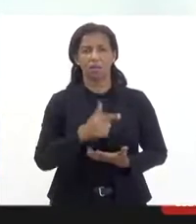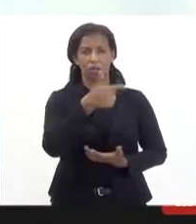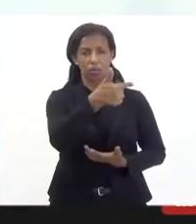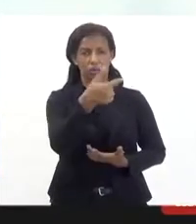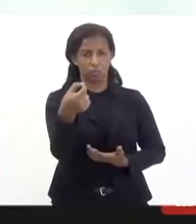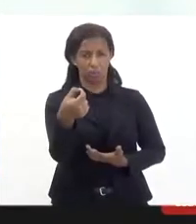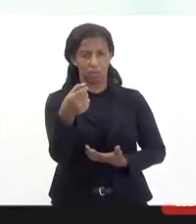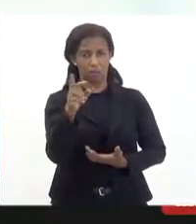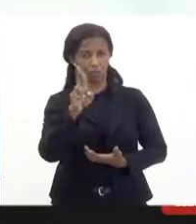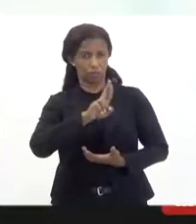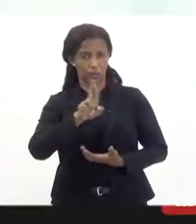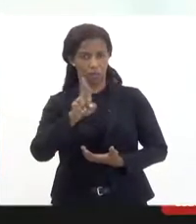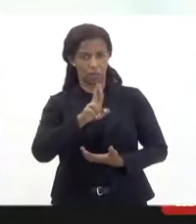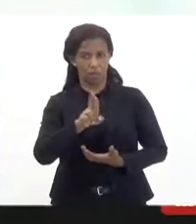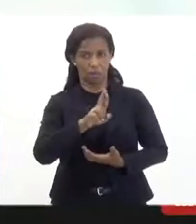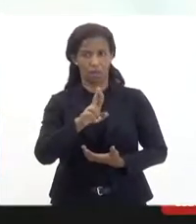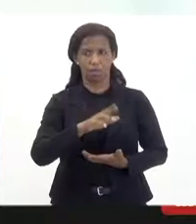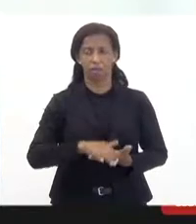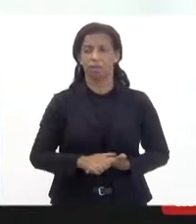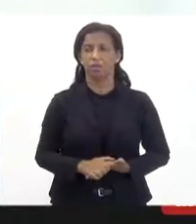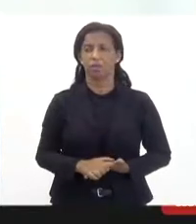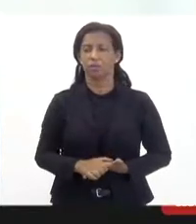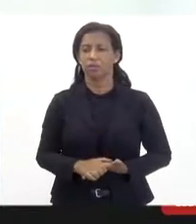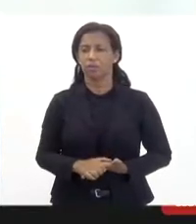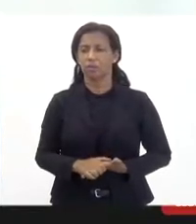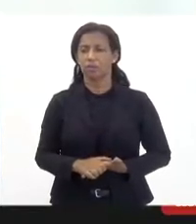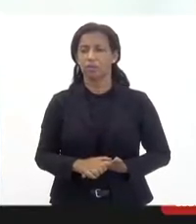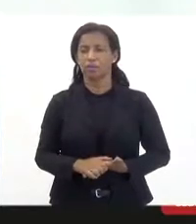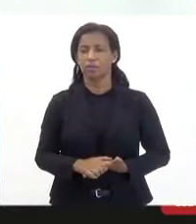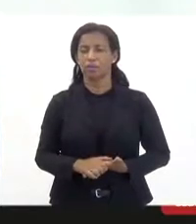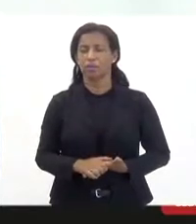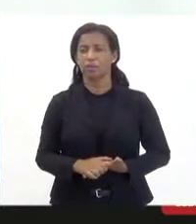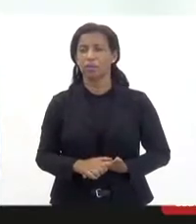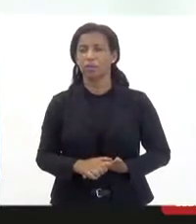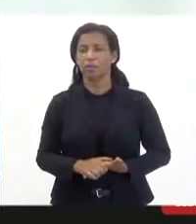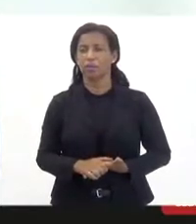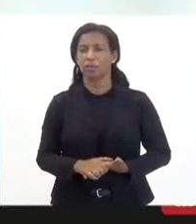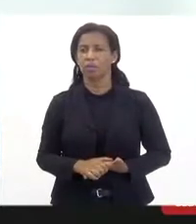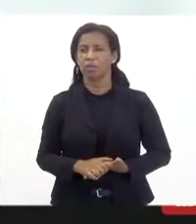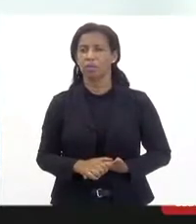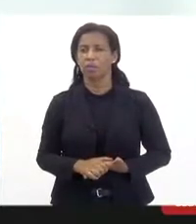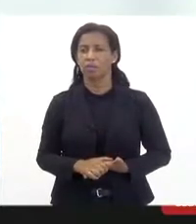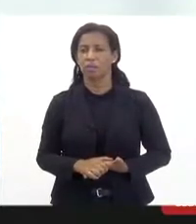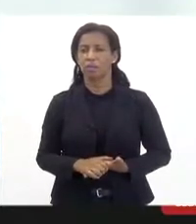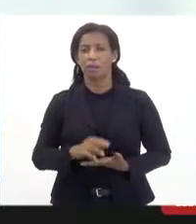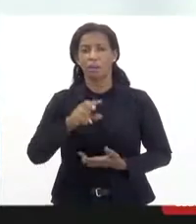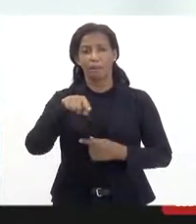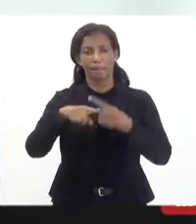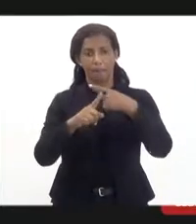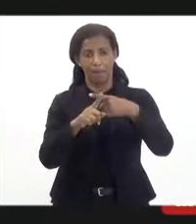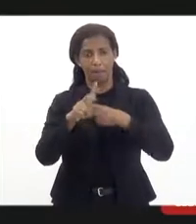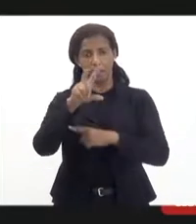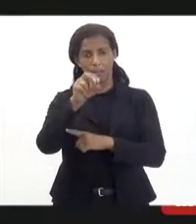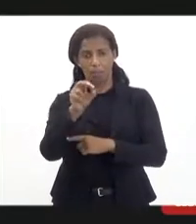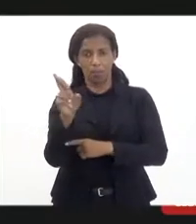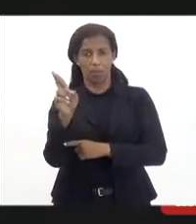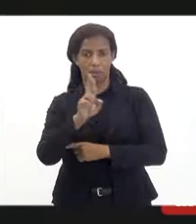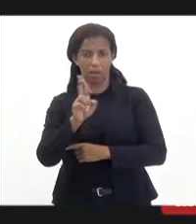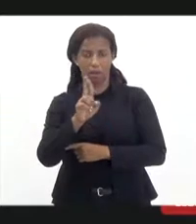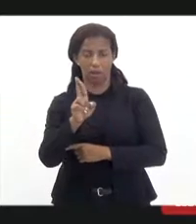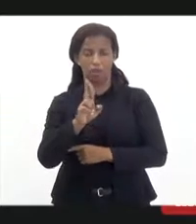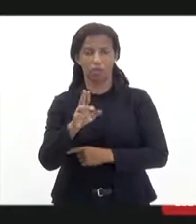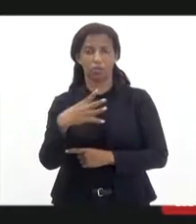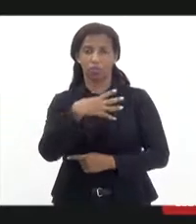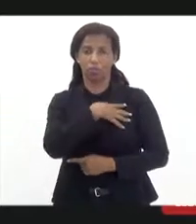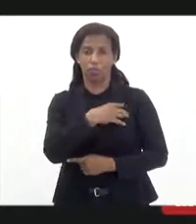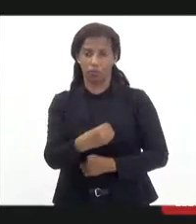200. Esse auxílio é de 200 reais. 50 reais.